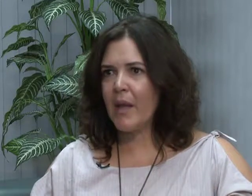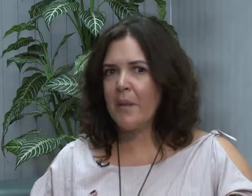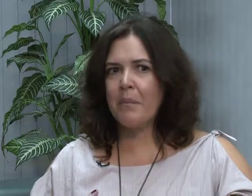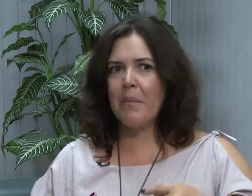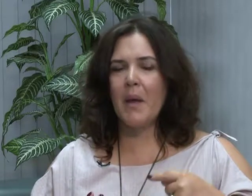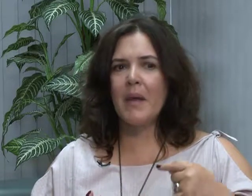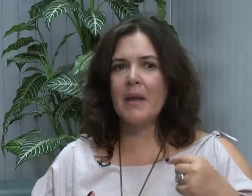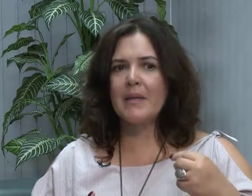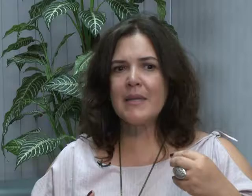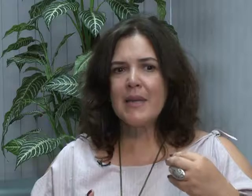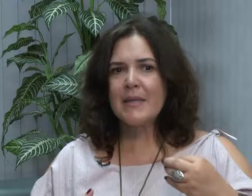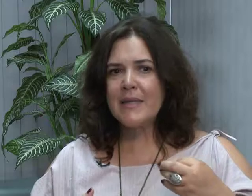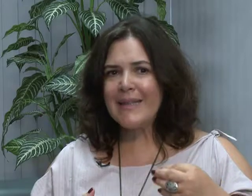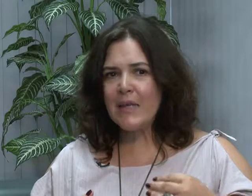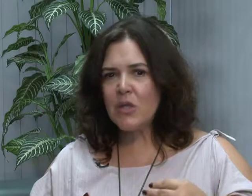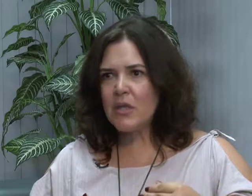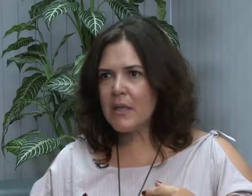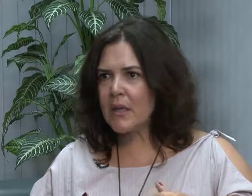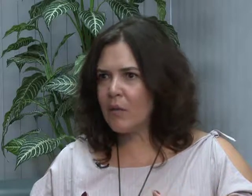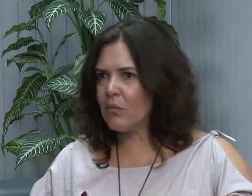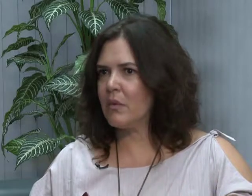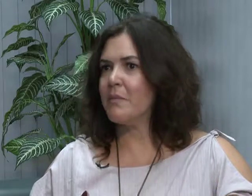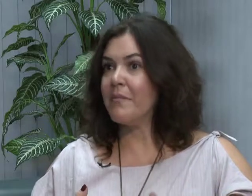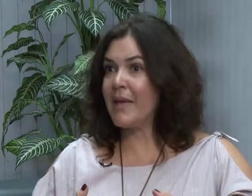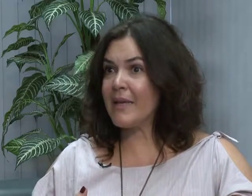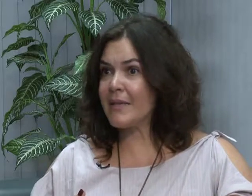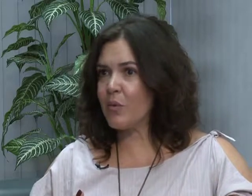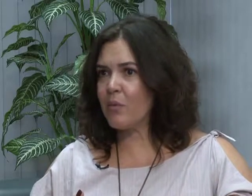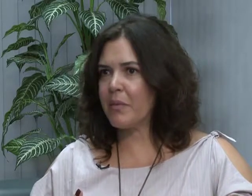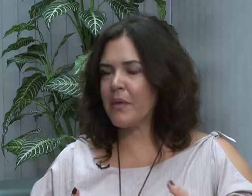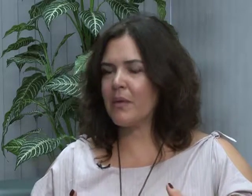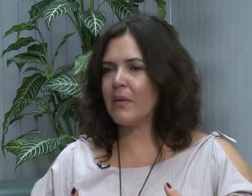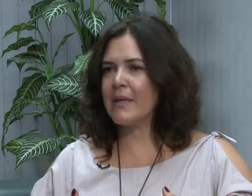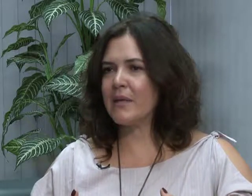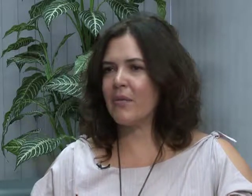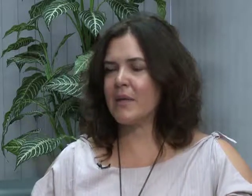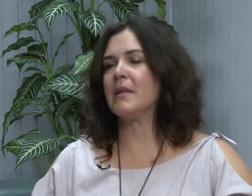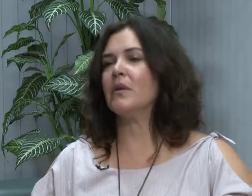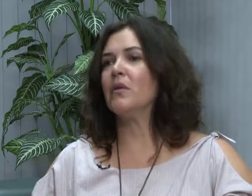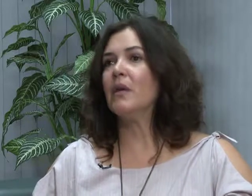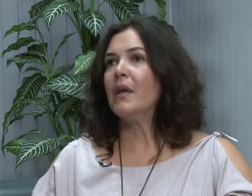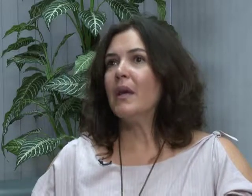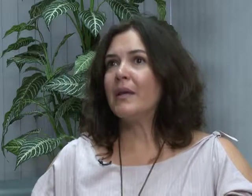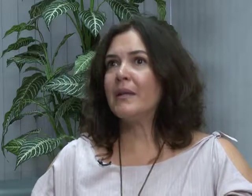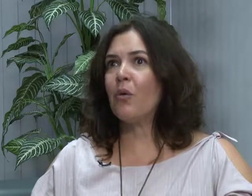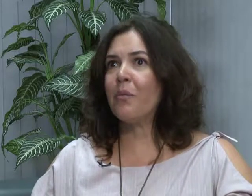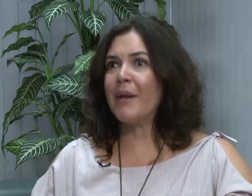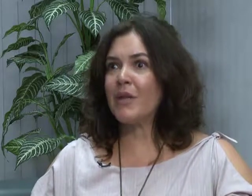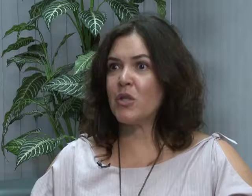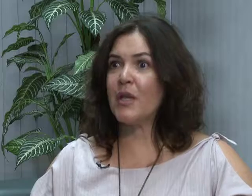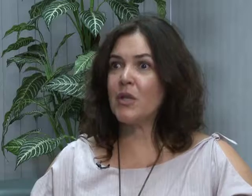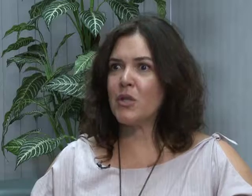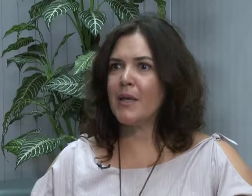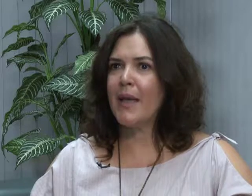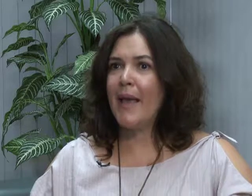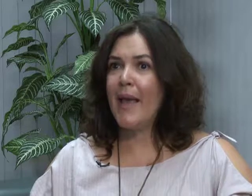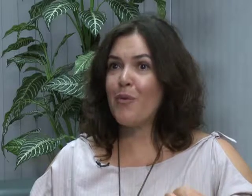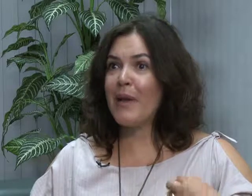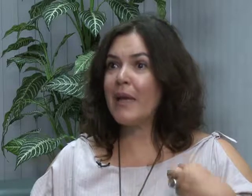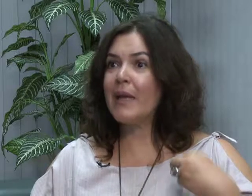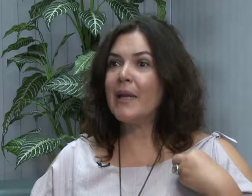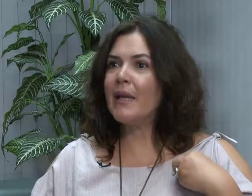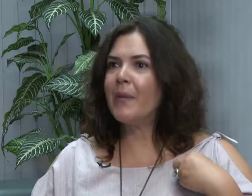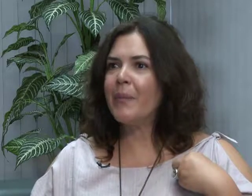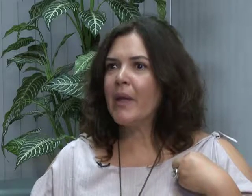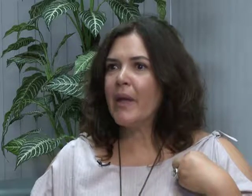atenção. Eles se dedicam mesmo para aquilo que eles estão fazendo. Então, para a gente, é